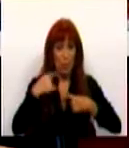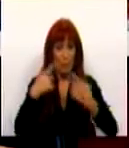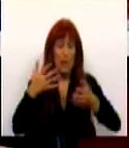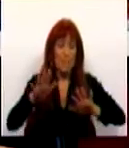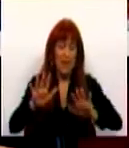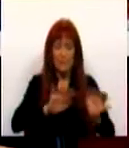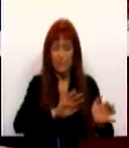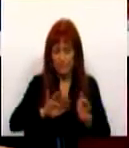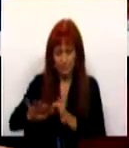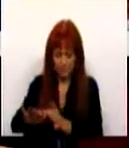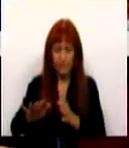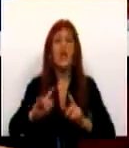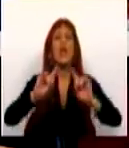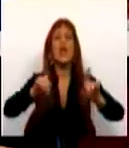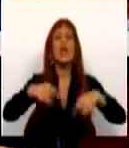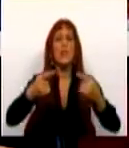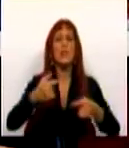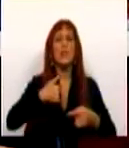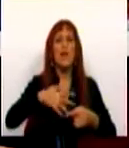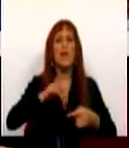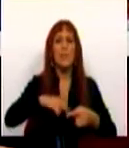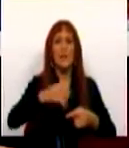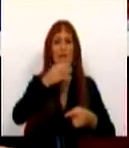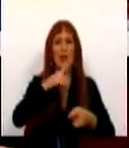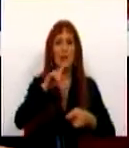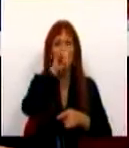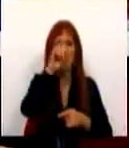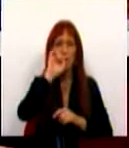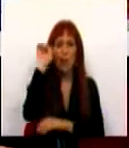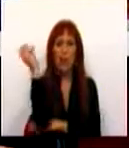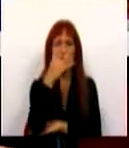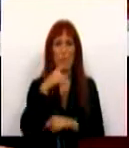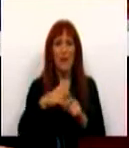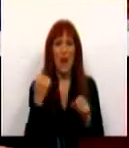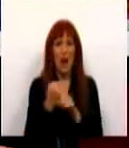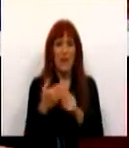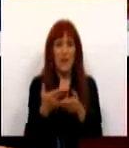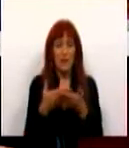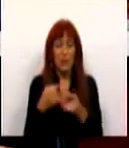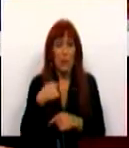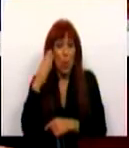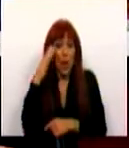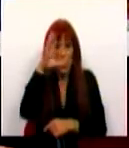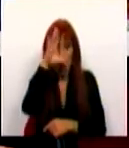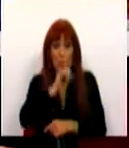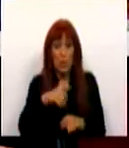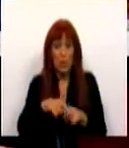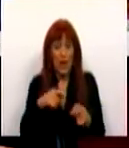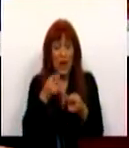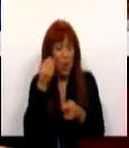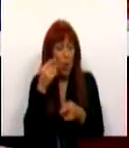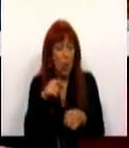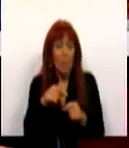mas deixava esta questão. Depois gostaria também de falar na questão da floresta como atividade económica. Eu acho que o Governo, esta